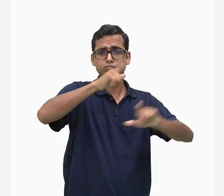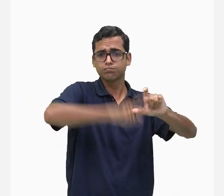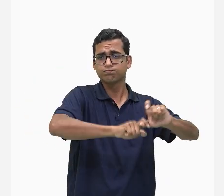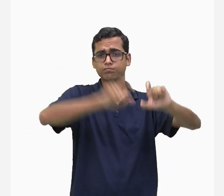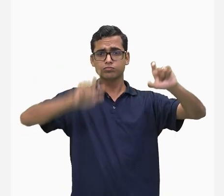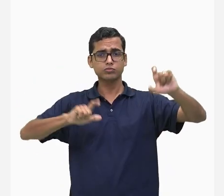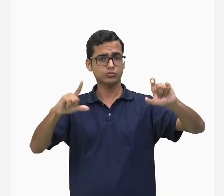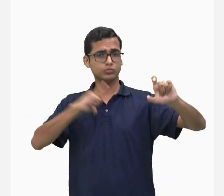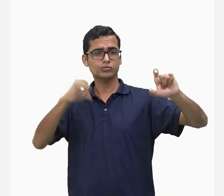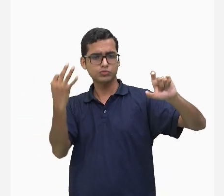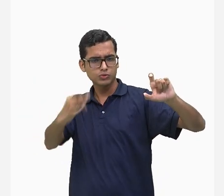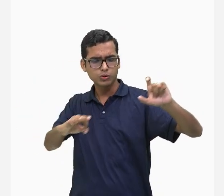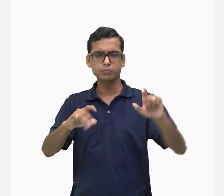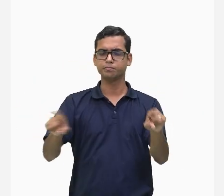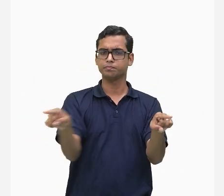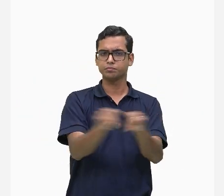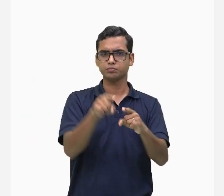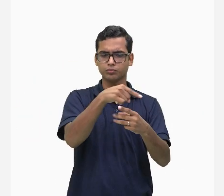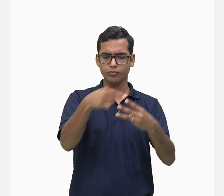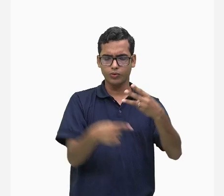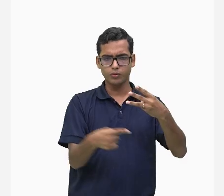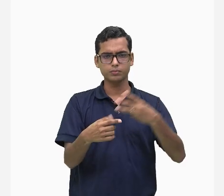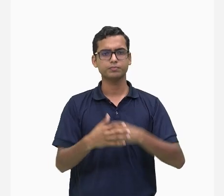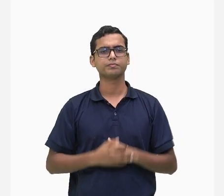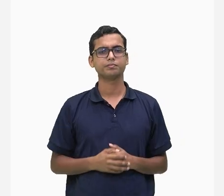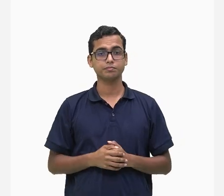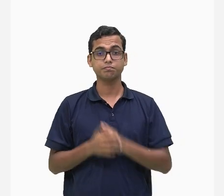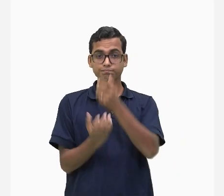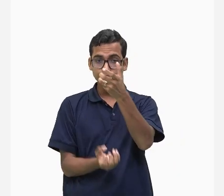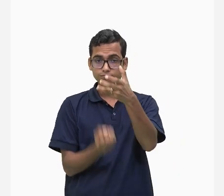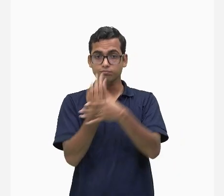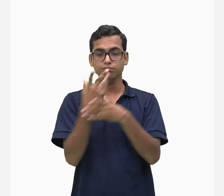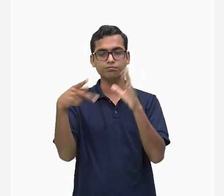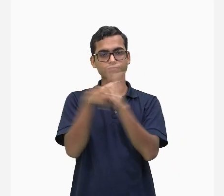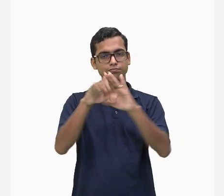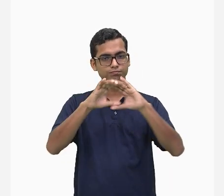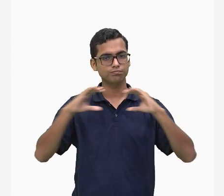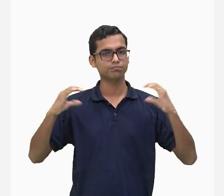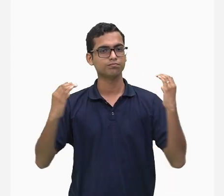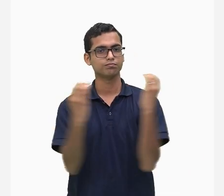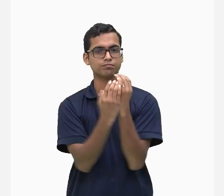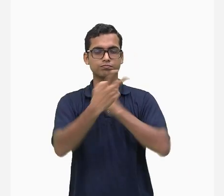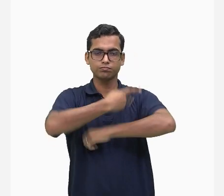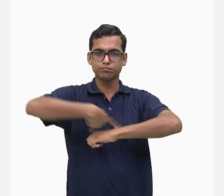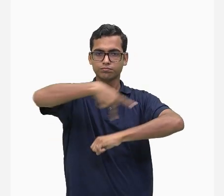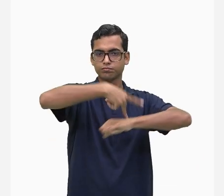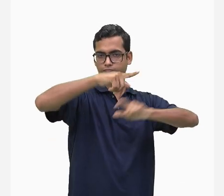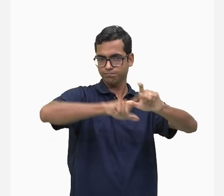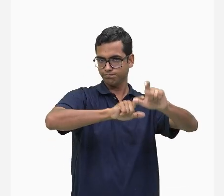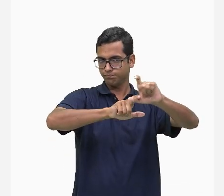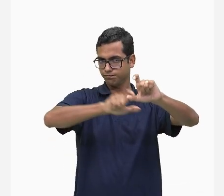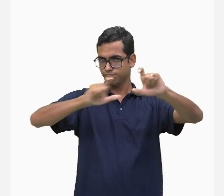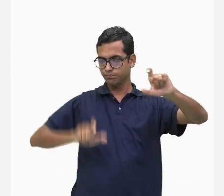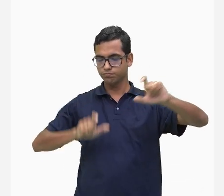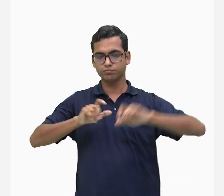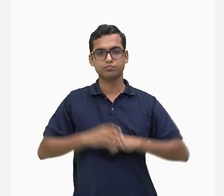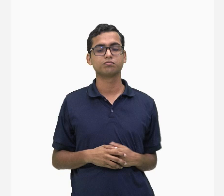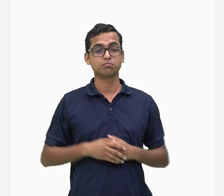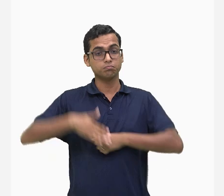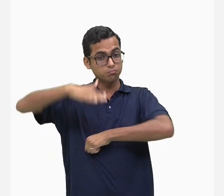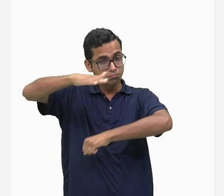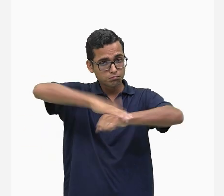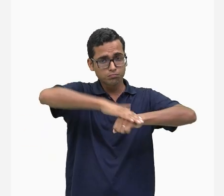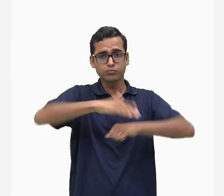esses países, a Rússia, a Ucrânia e Belarus, formando aí a Comunidade dos Estados Independentes, tá? Com uma certa